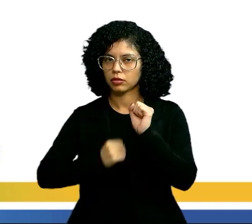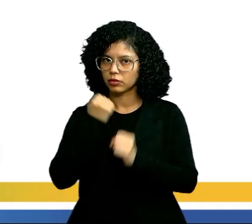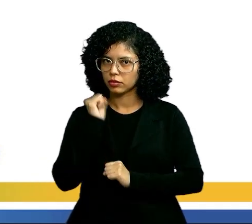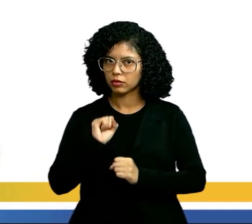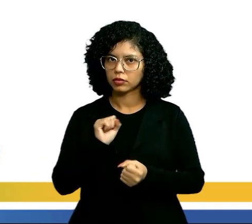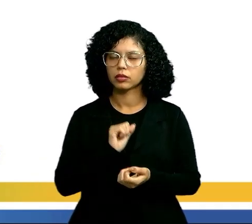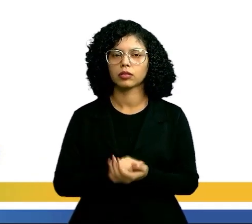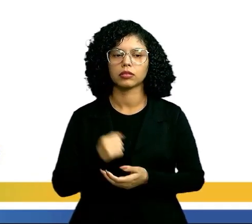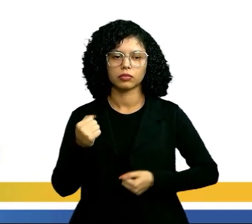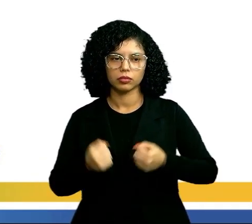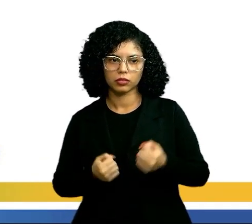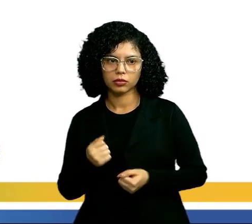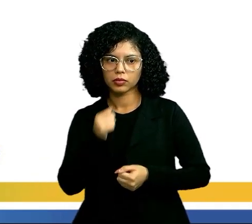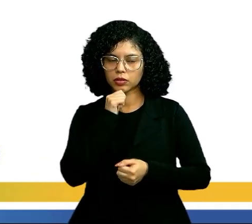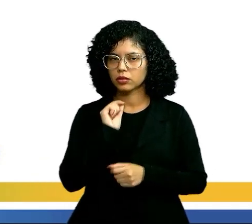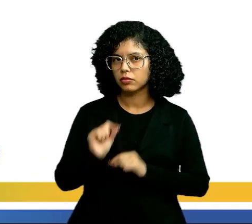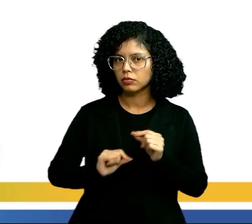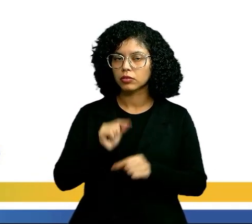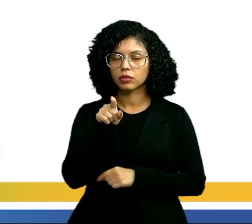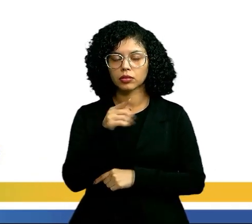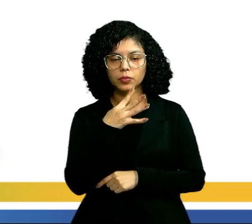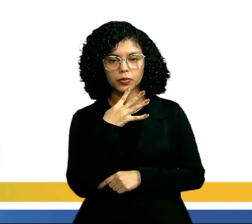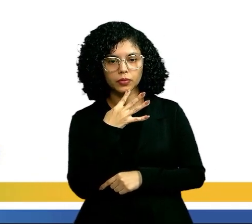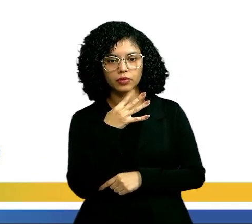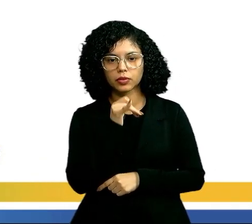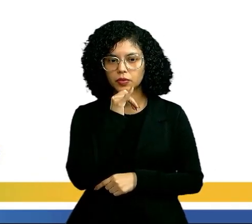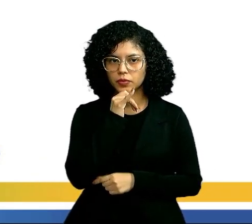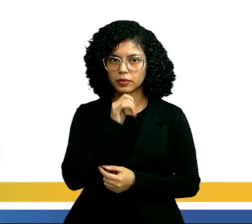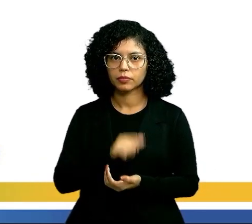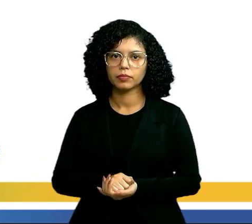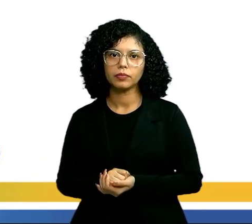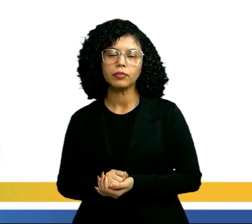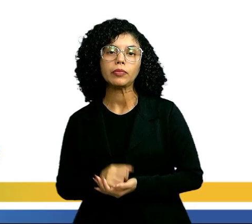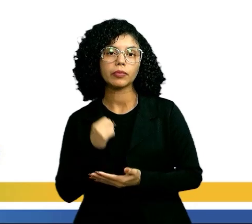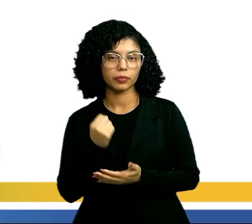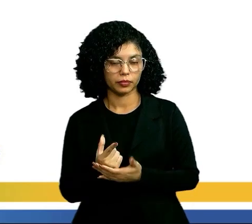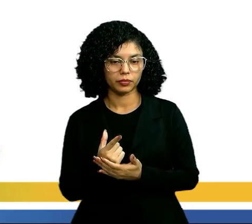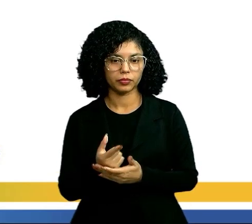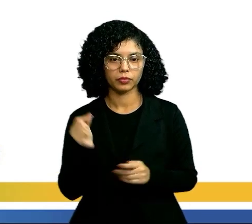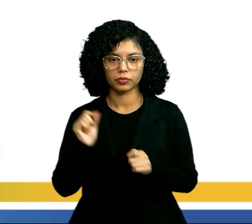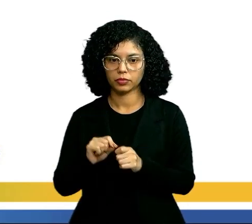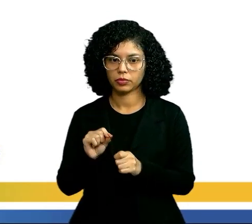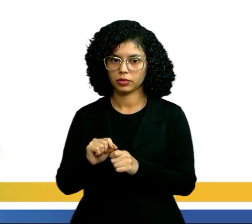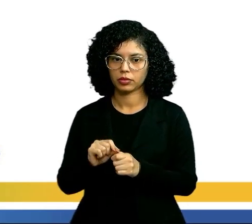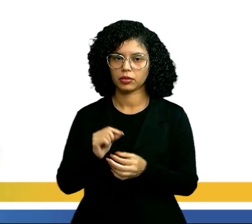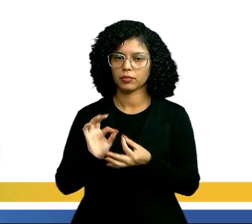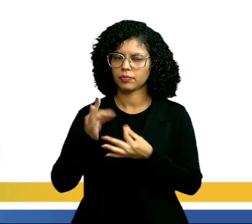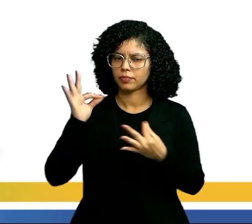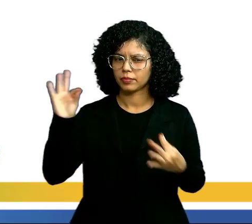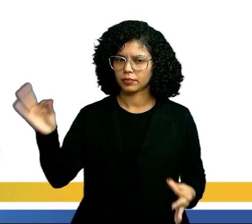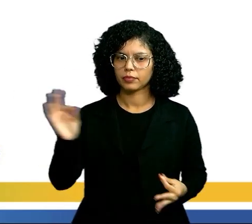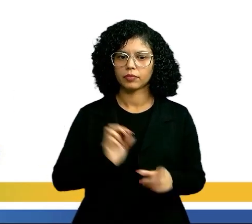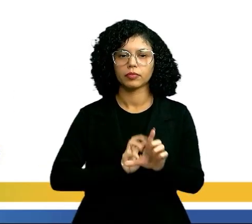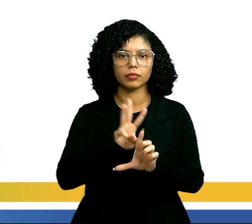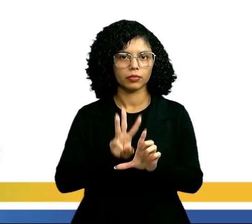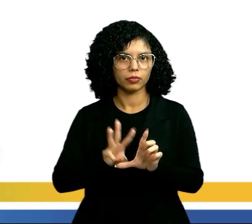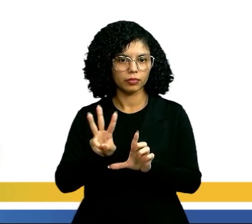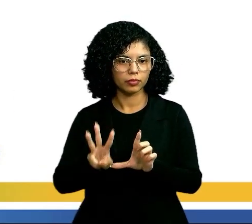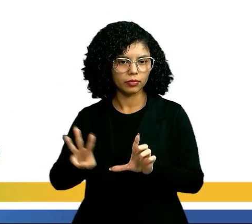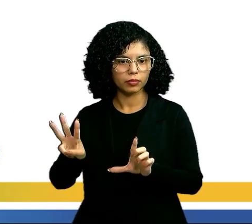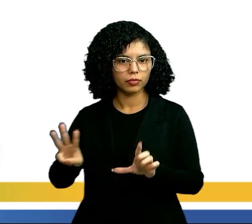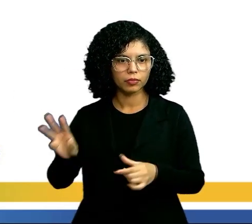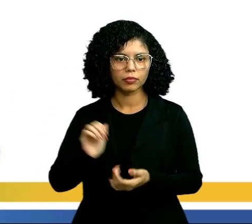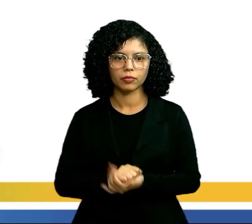dos transportes? Vocês aí, por exemplo, de casa que compram, né, fazem compras à distância em sites